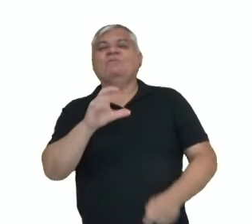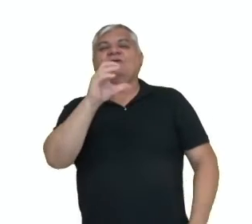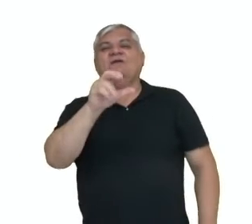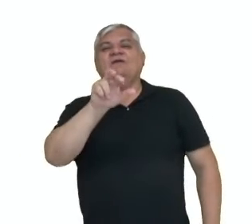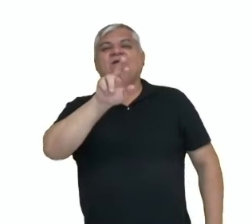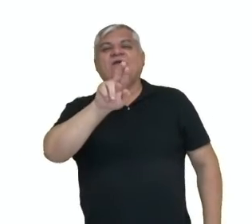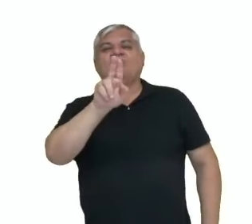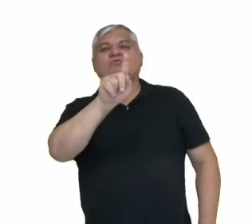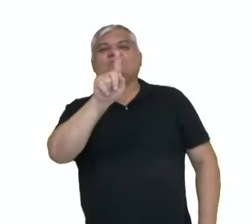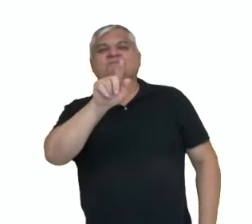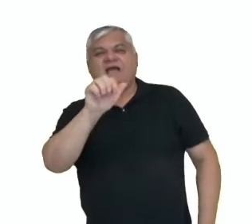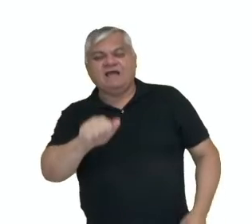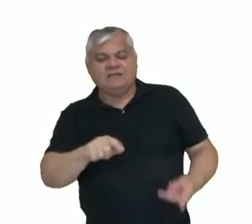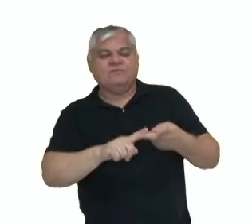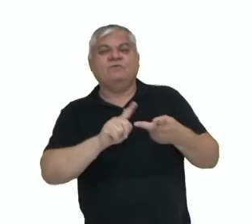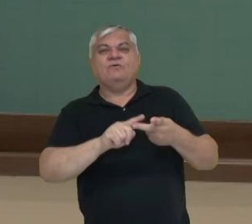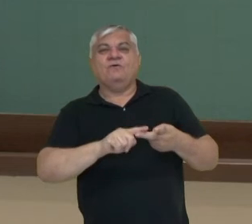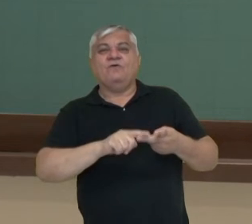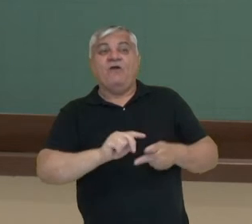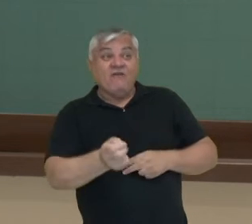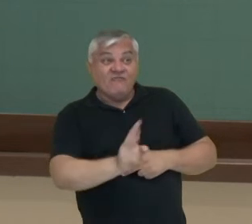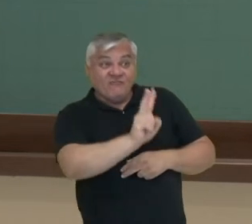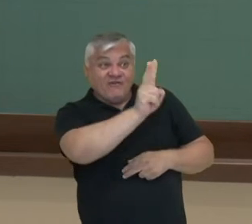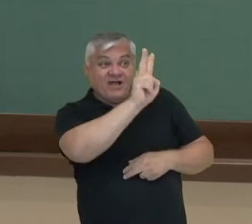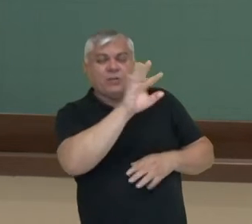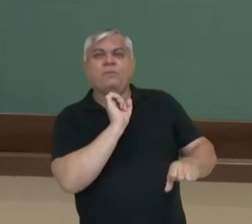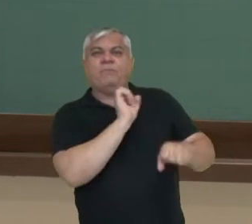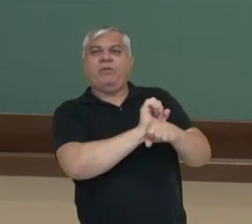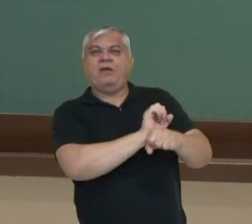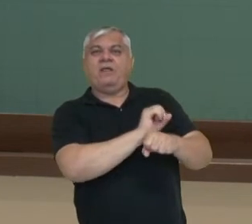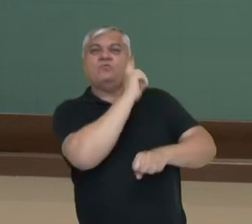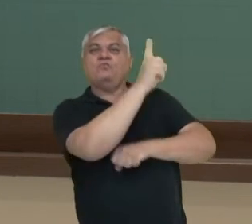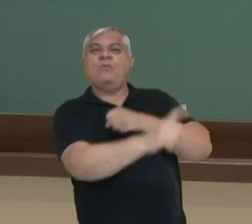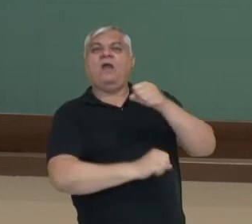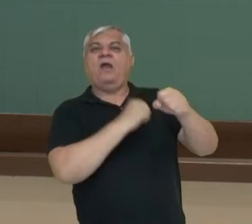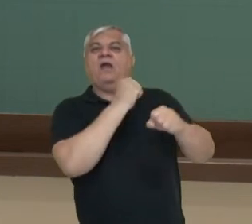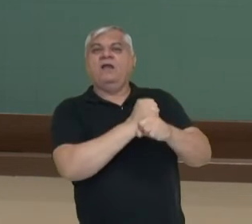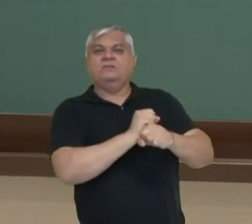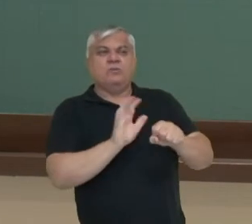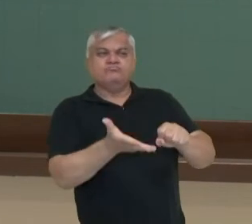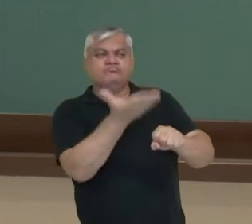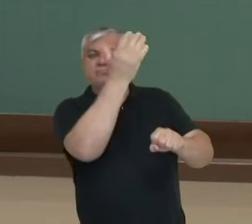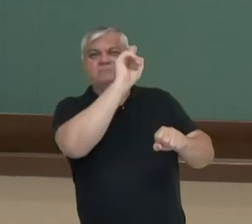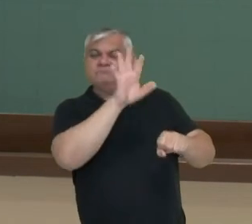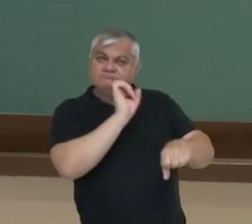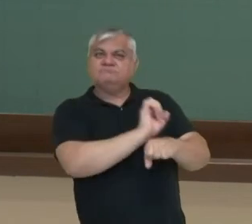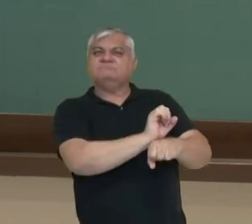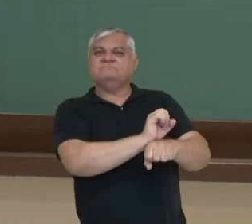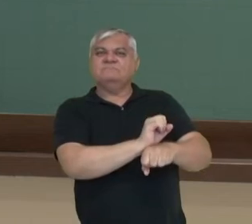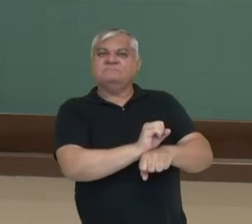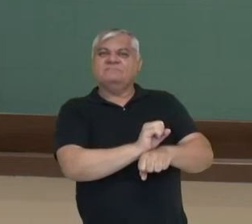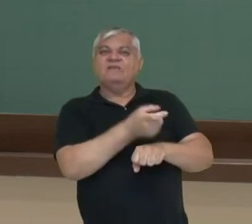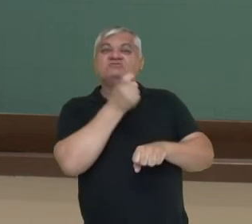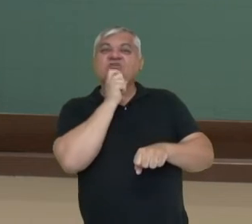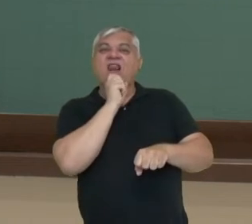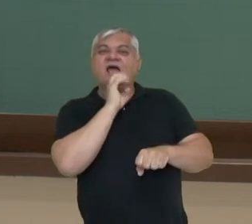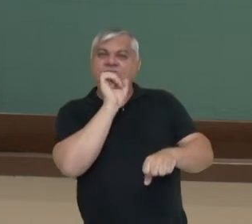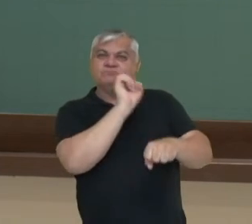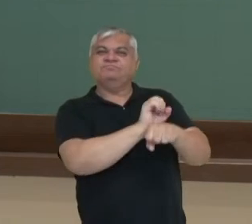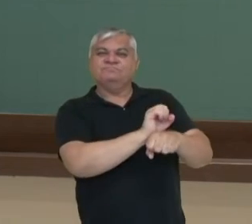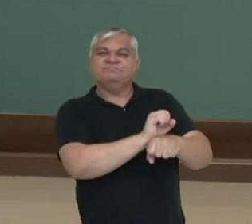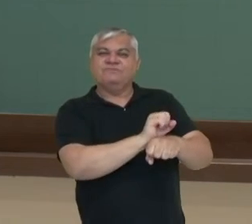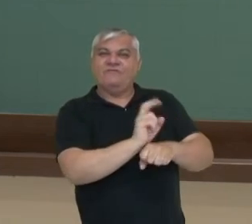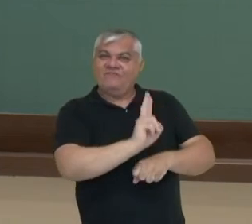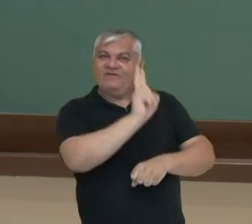congelamento de preços, congelamento de salários, nada que realmente tenha resolvido a situação econômica, apenas abrandava um pouco para